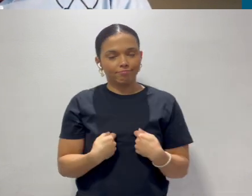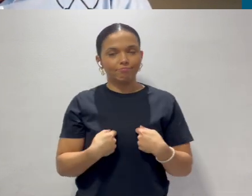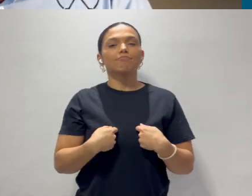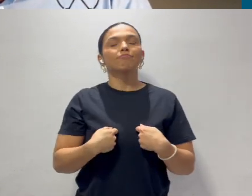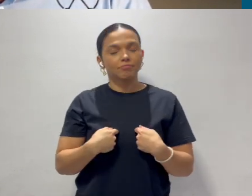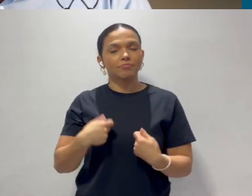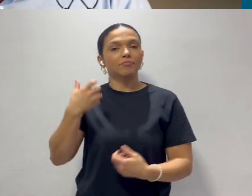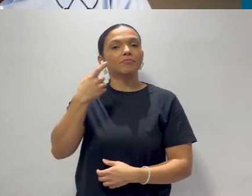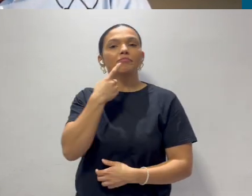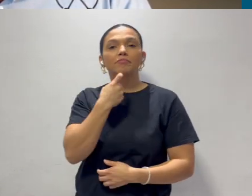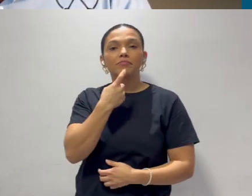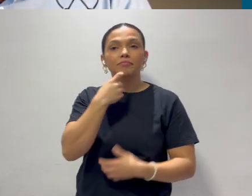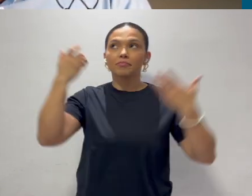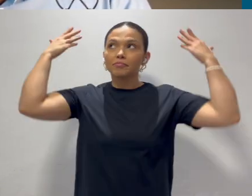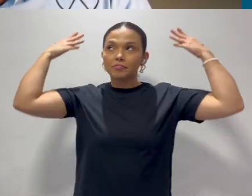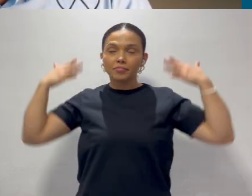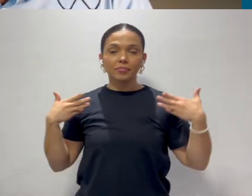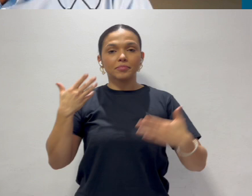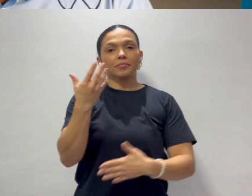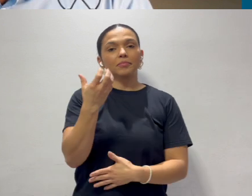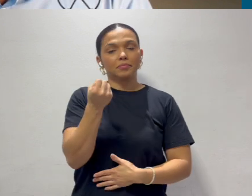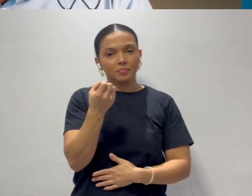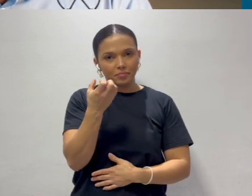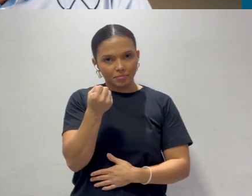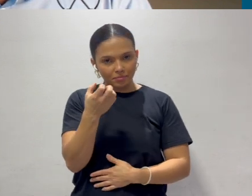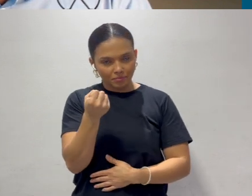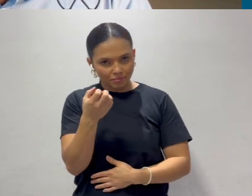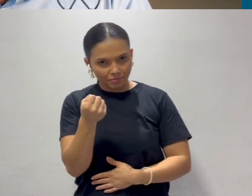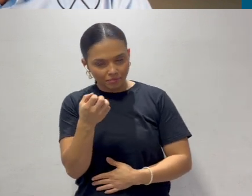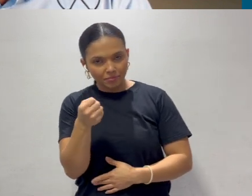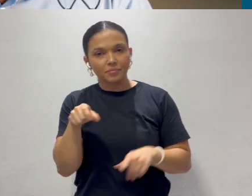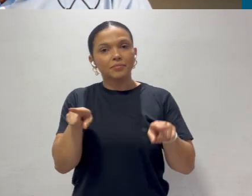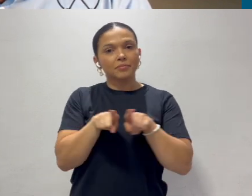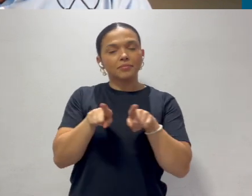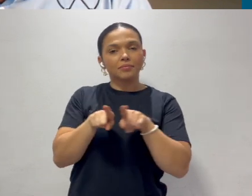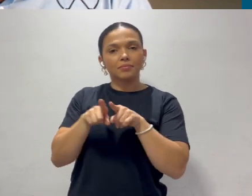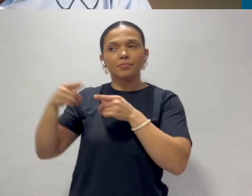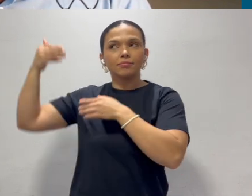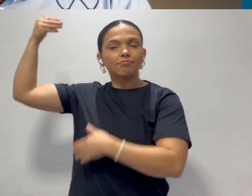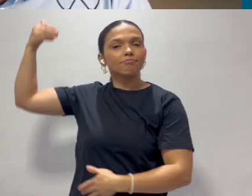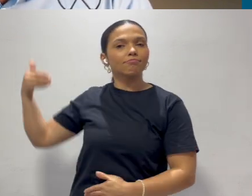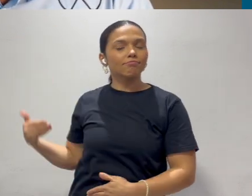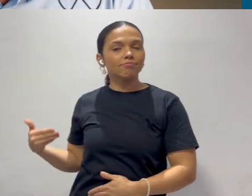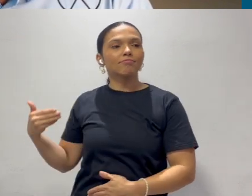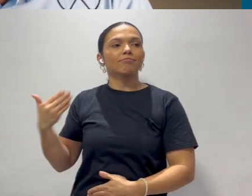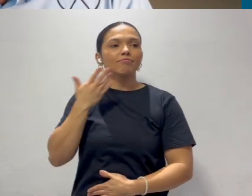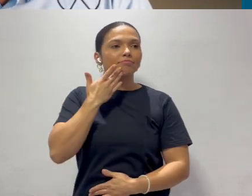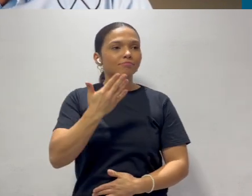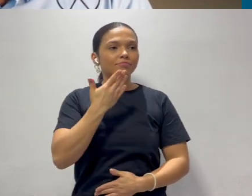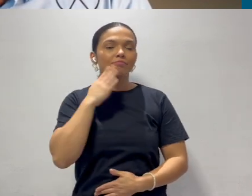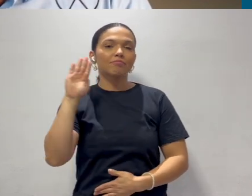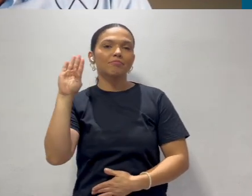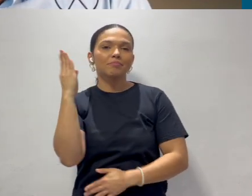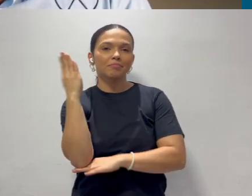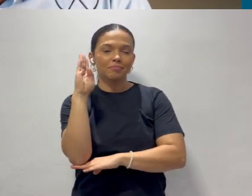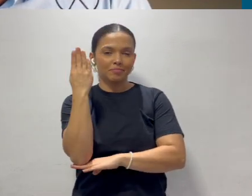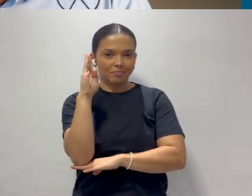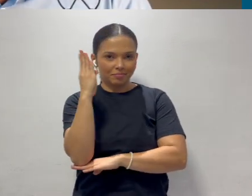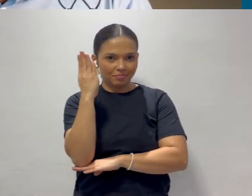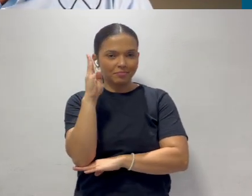blazerzinho vermelho, ao fundo um painel branco e também um painel feito com madeira também,